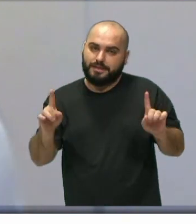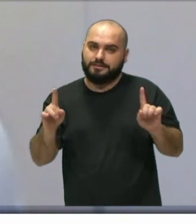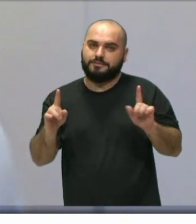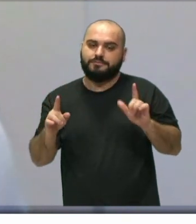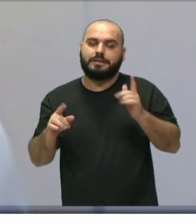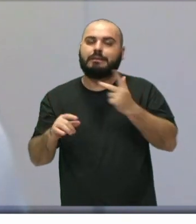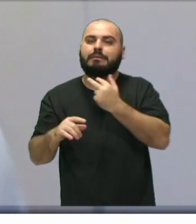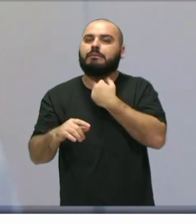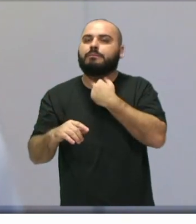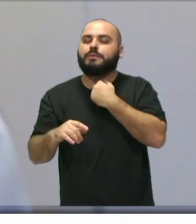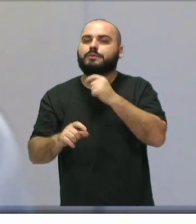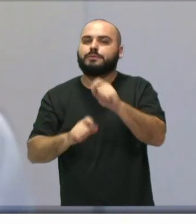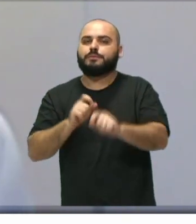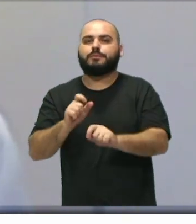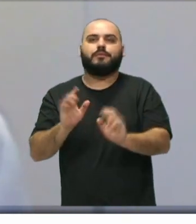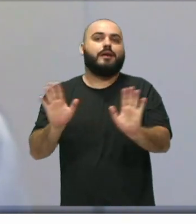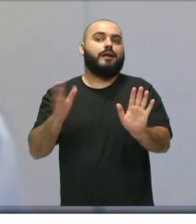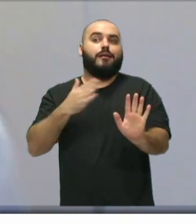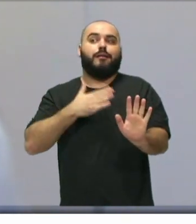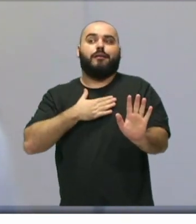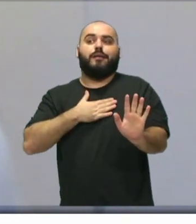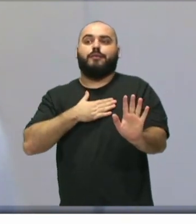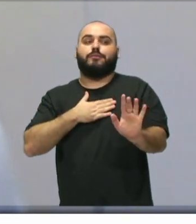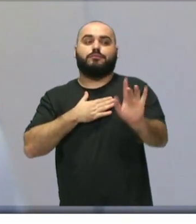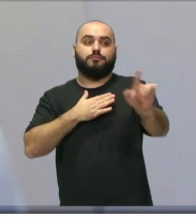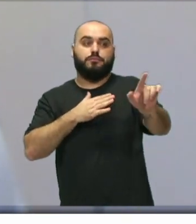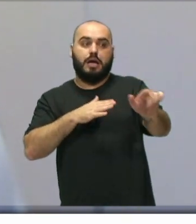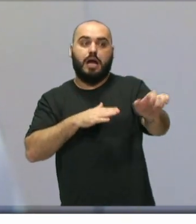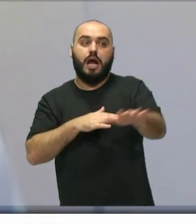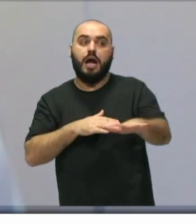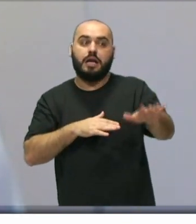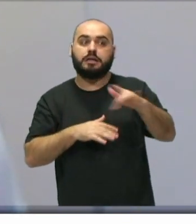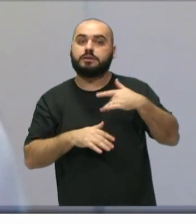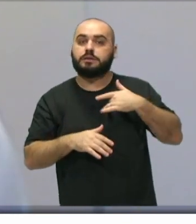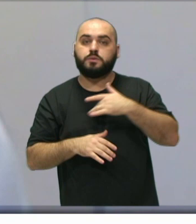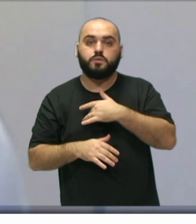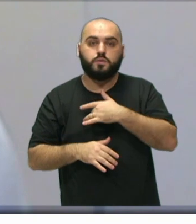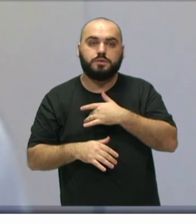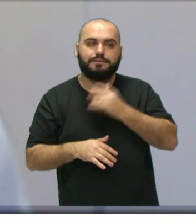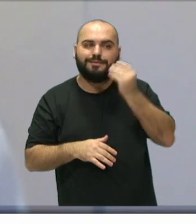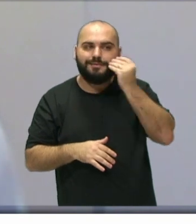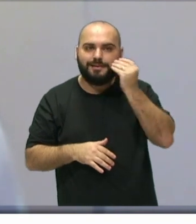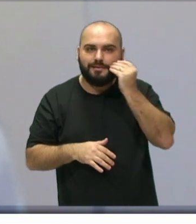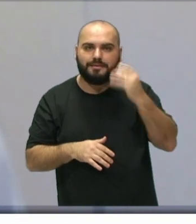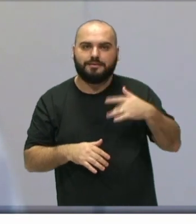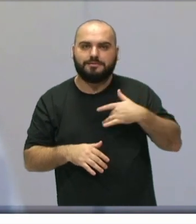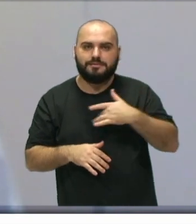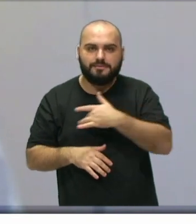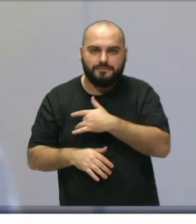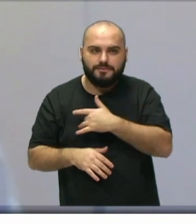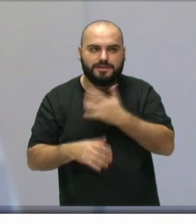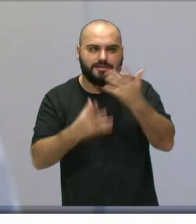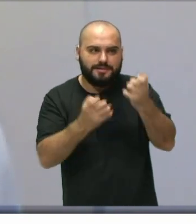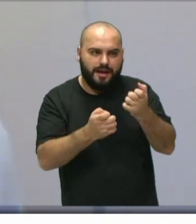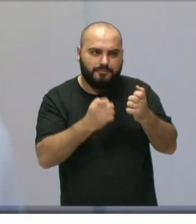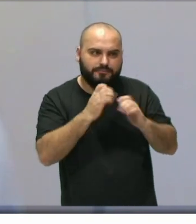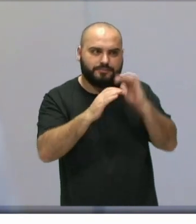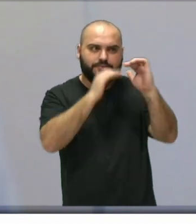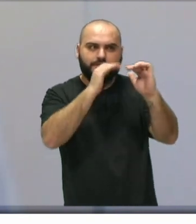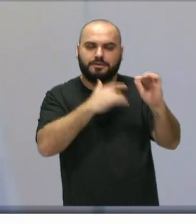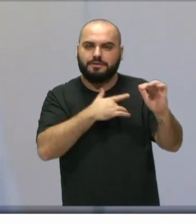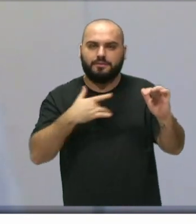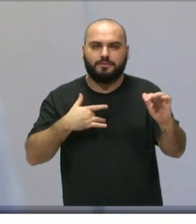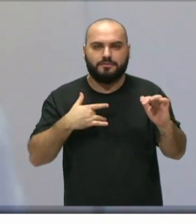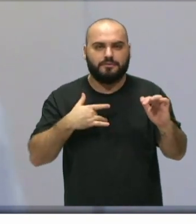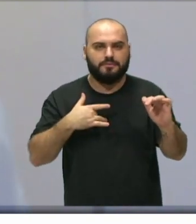não pode, nem eu e nem ninguém da área da saúde que busca a saúde, que quer promover saúde, deixar